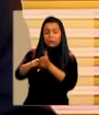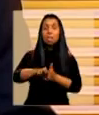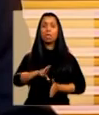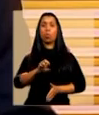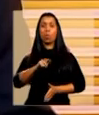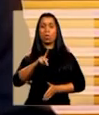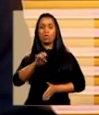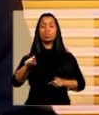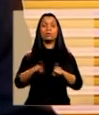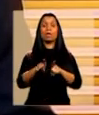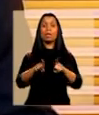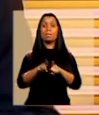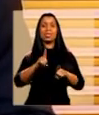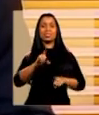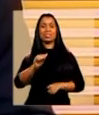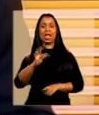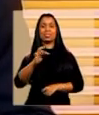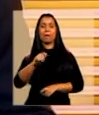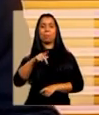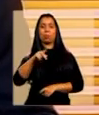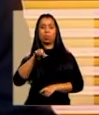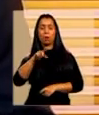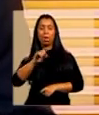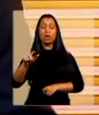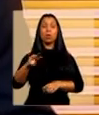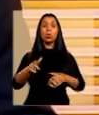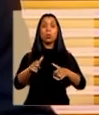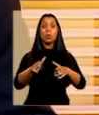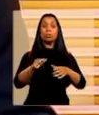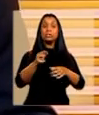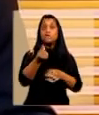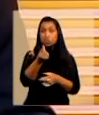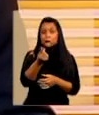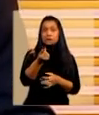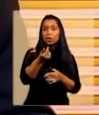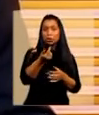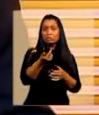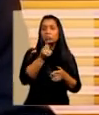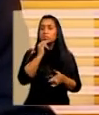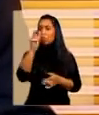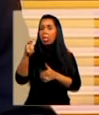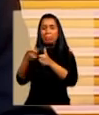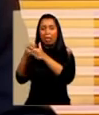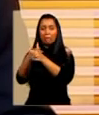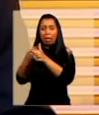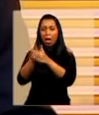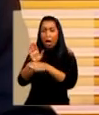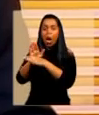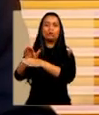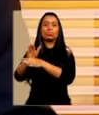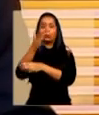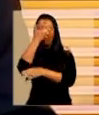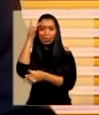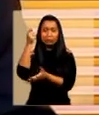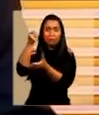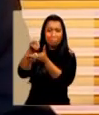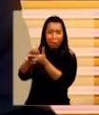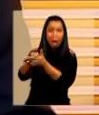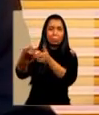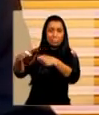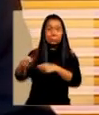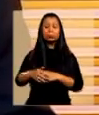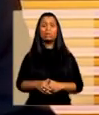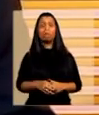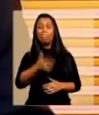pesquisa da Recovery e da Data Popular. A Recovery é uma empresa que cuida da recuperação de crédito. O brasileiro